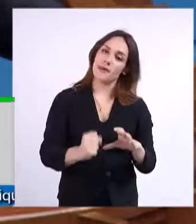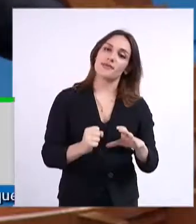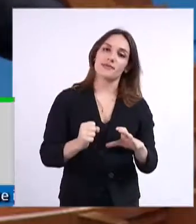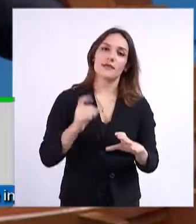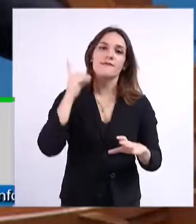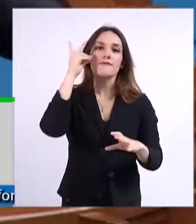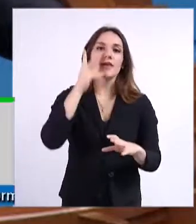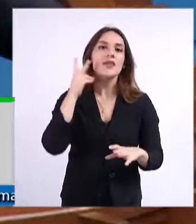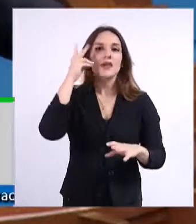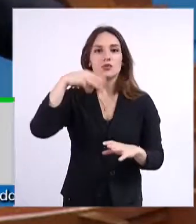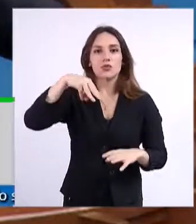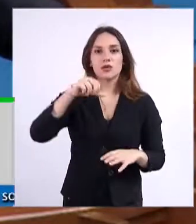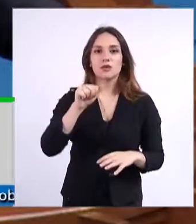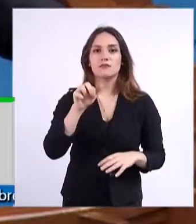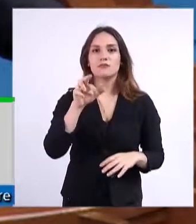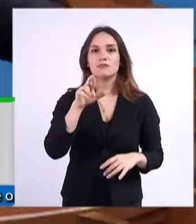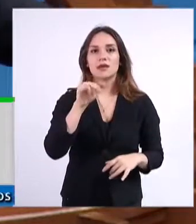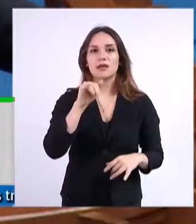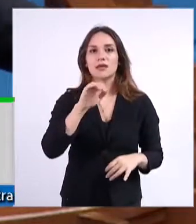Franco.